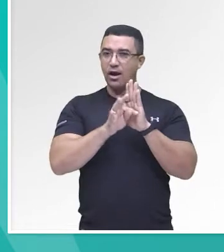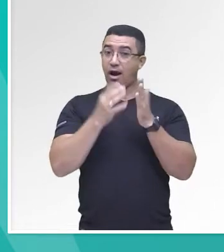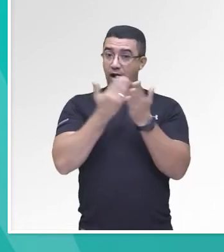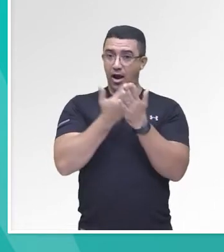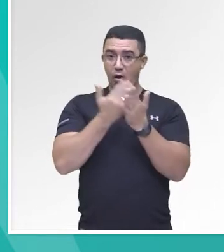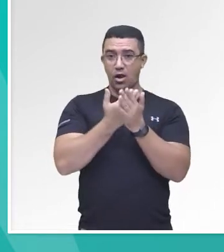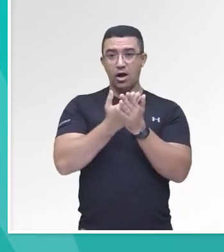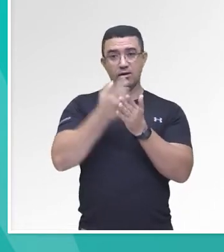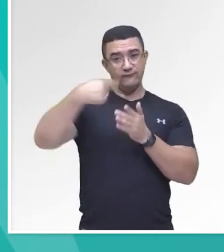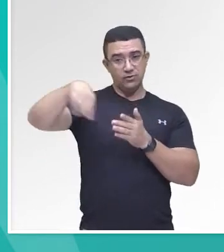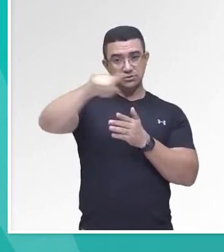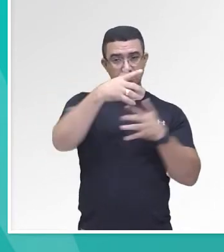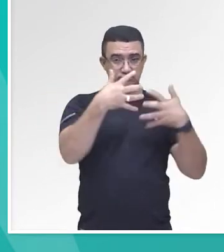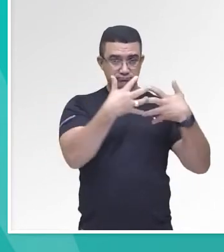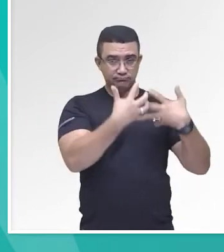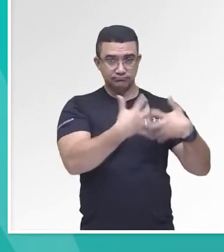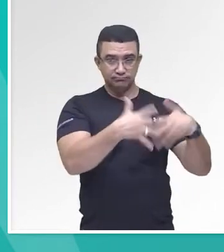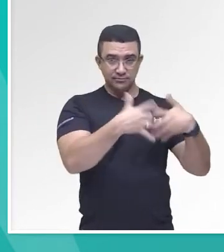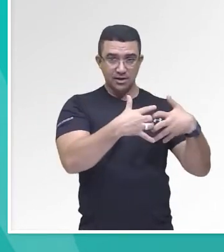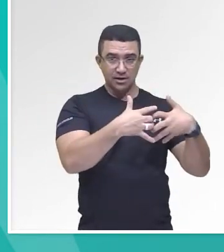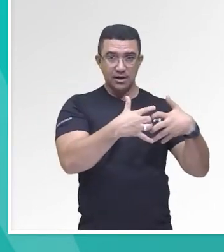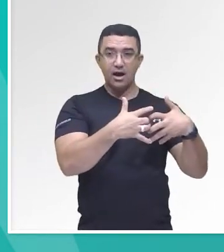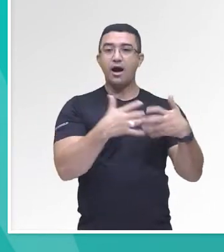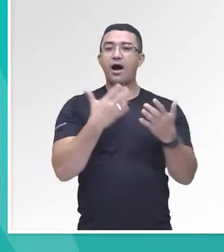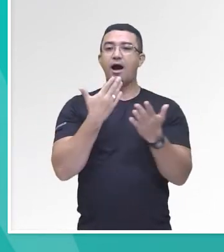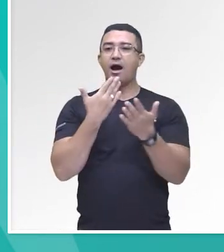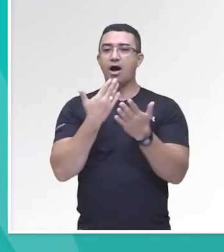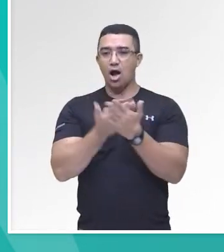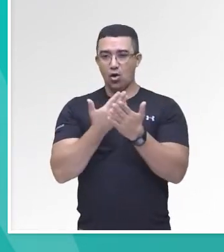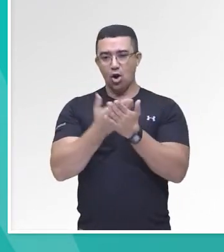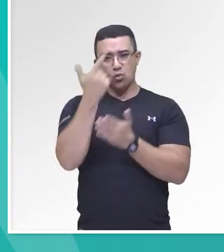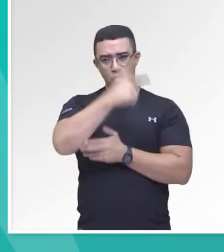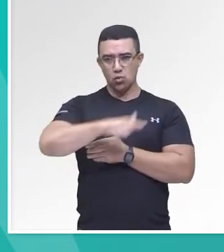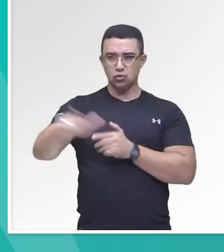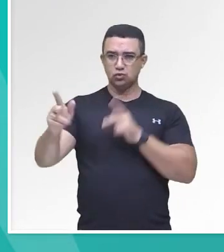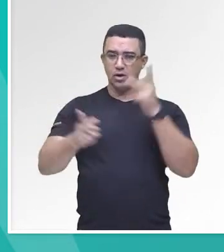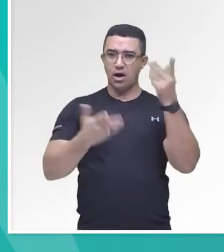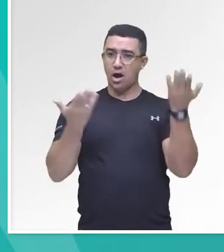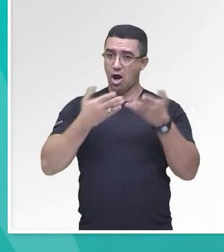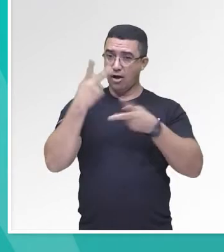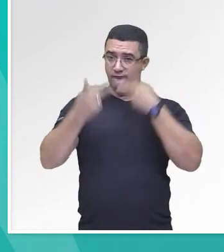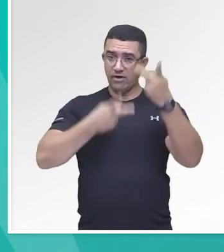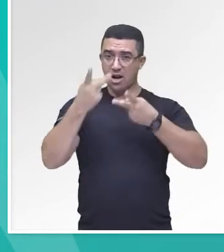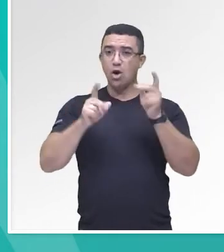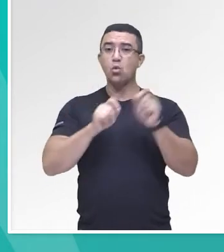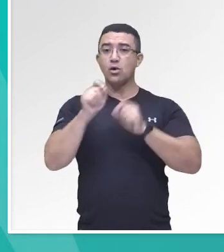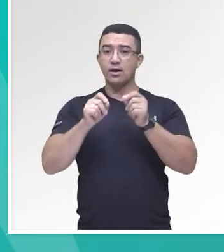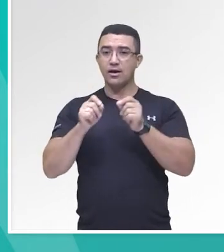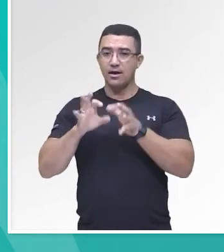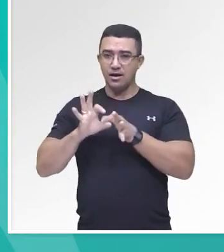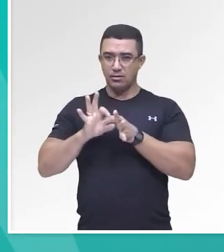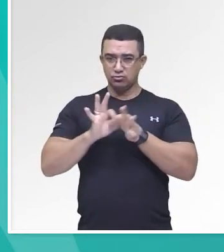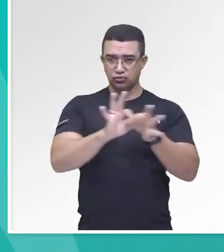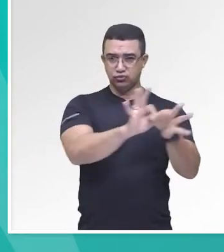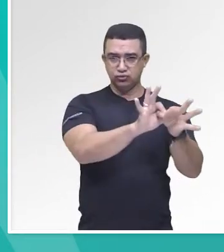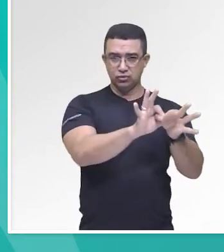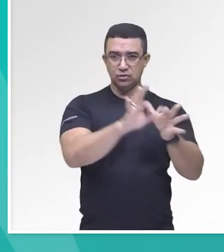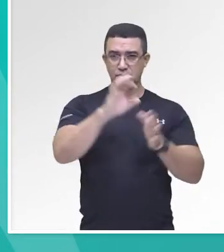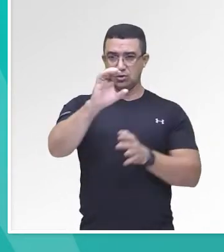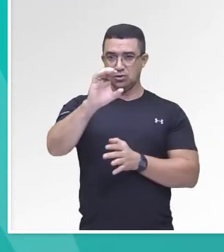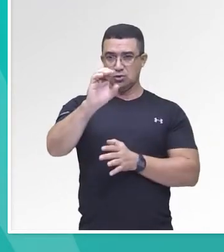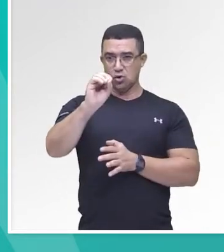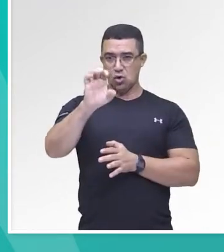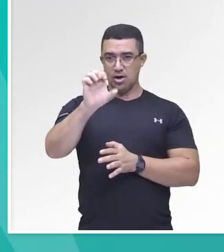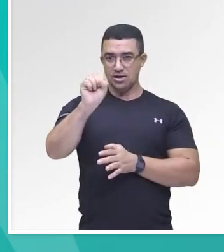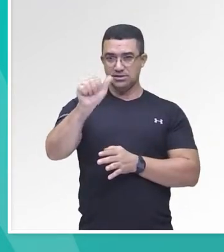vai agora continuar e na qual nós iremos falar sobre coesão textual.